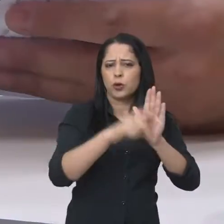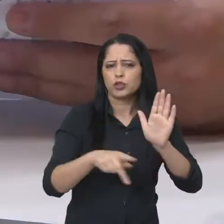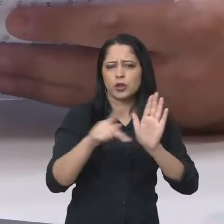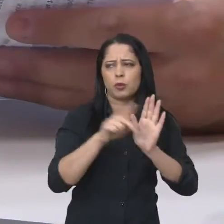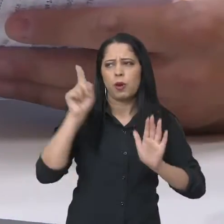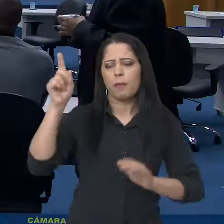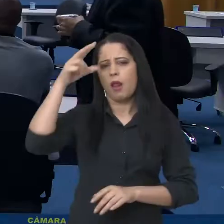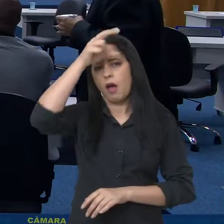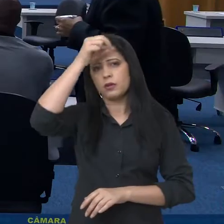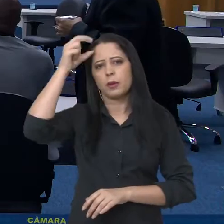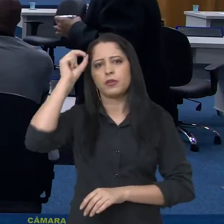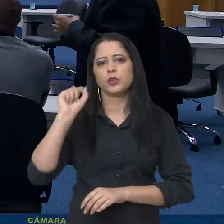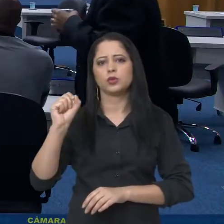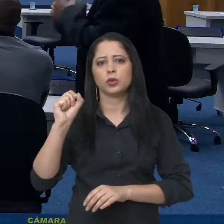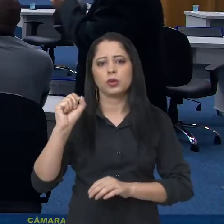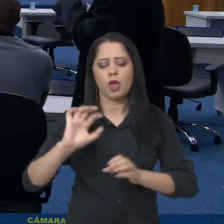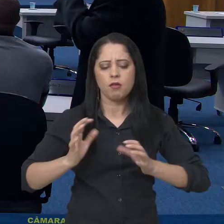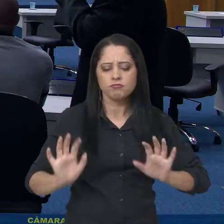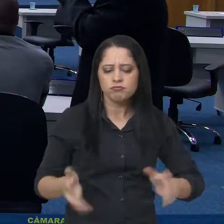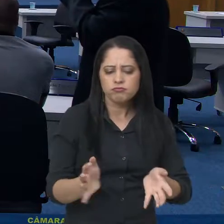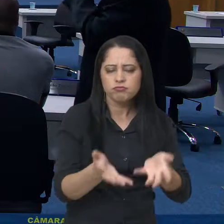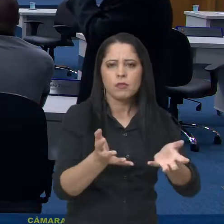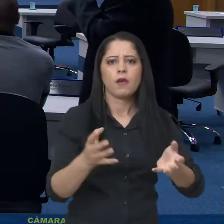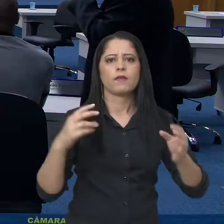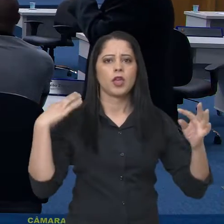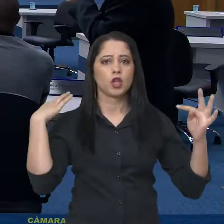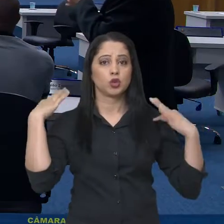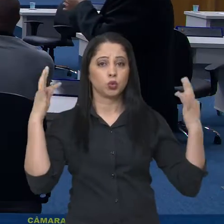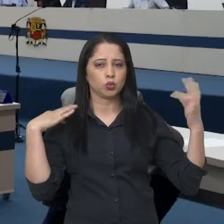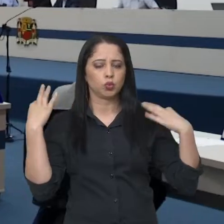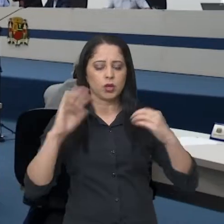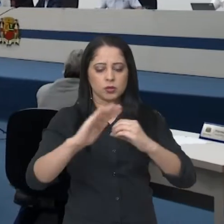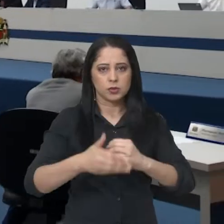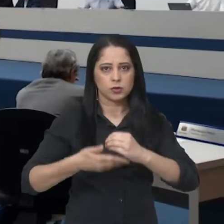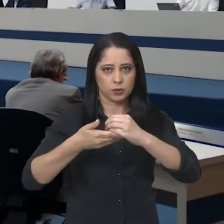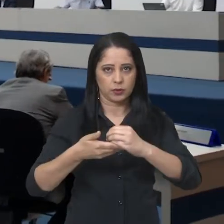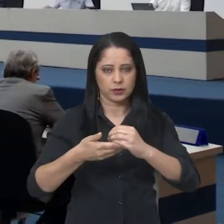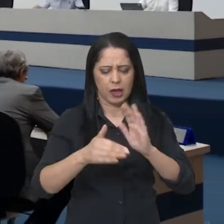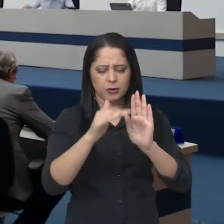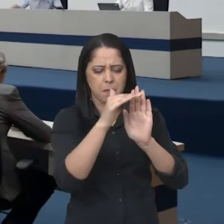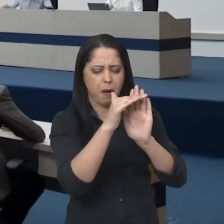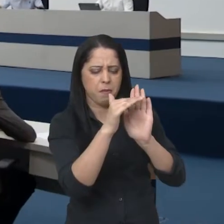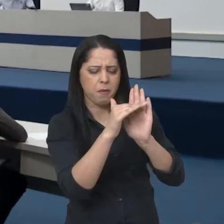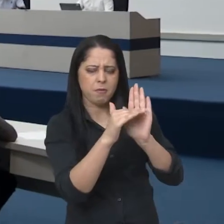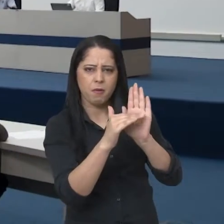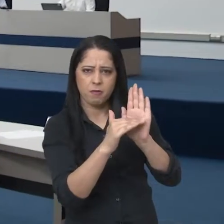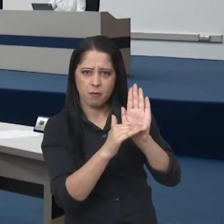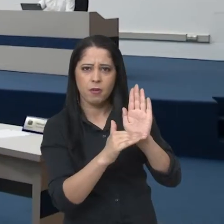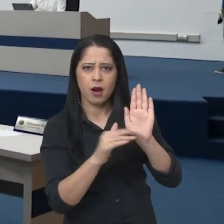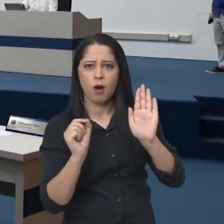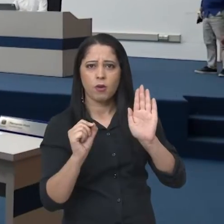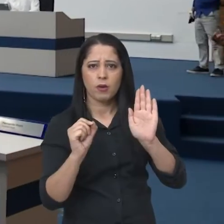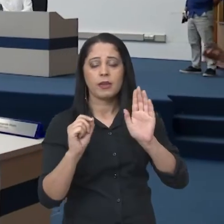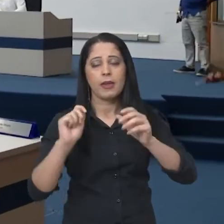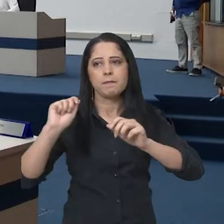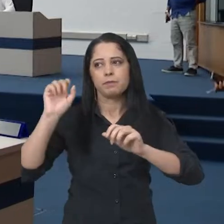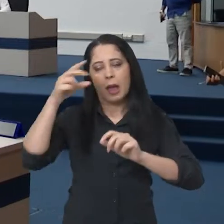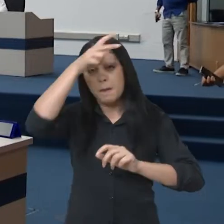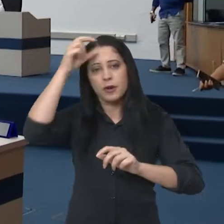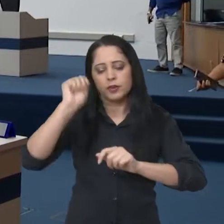institui o plano diretor de turismo sustentável de São José dos Campos o texto define as atribuições da administração pública